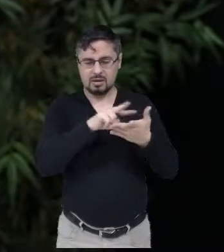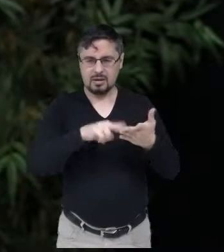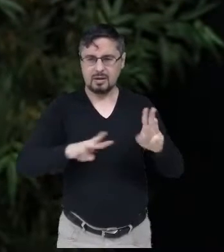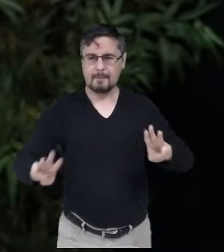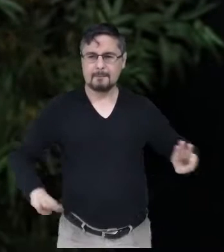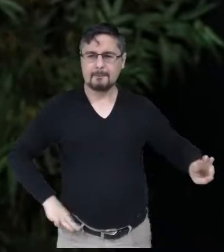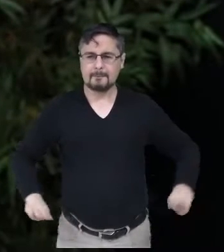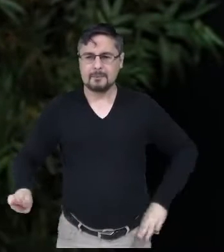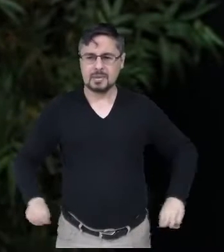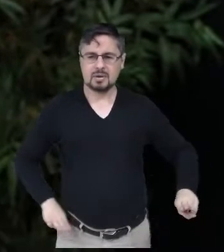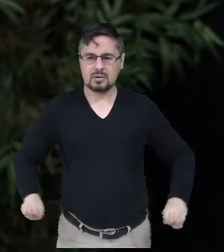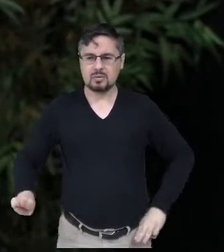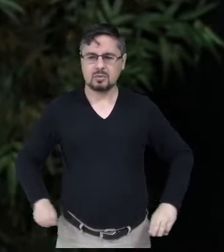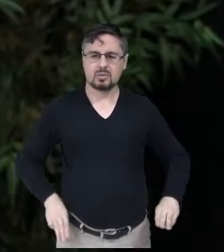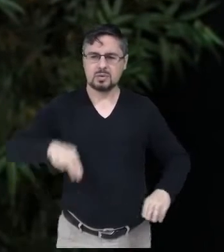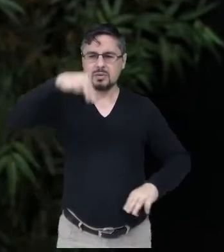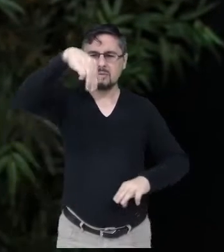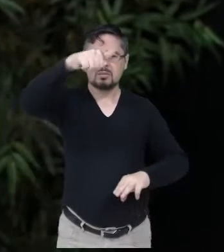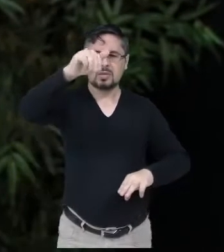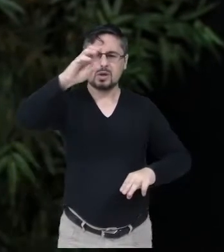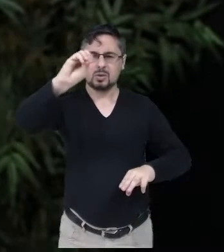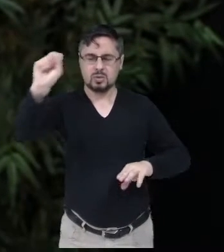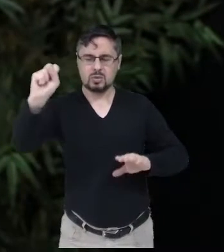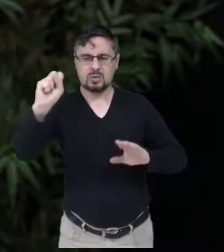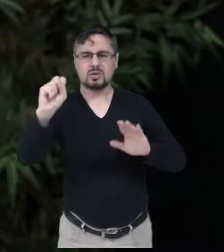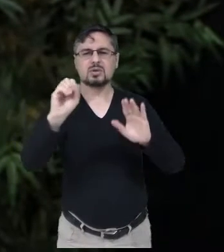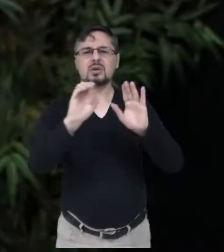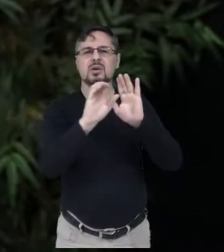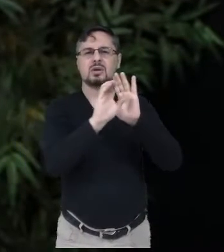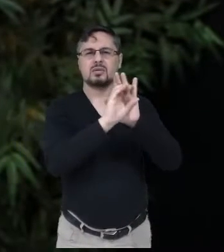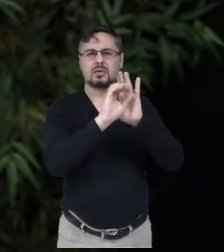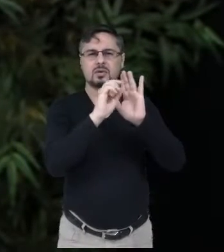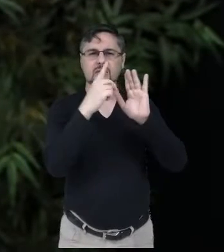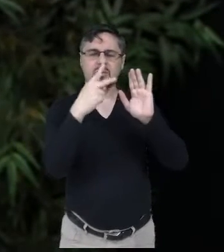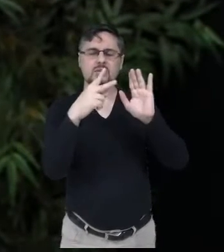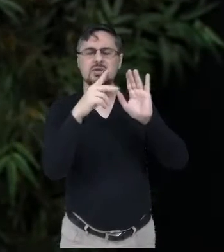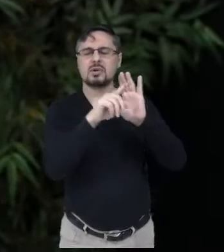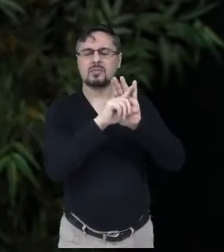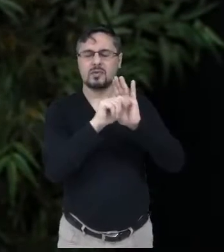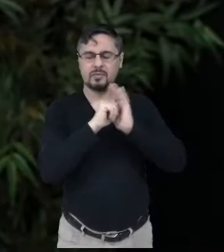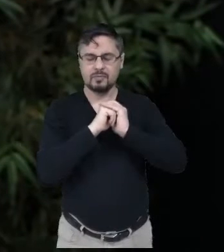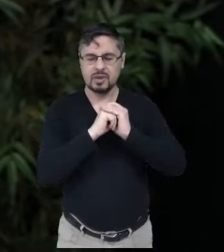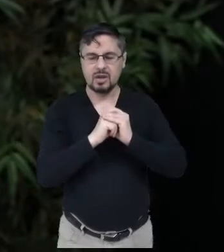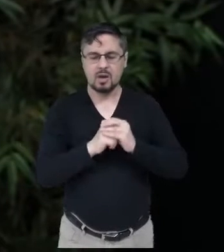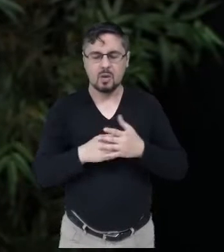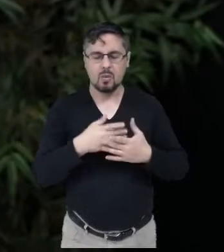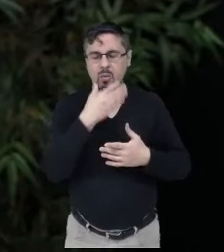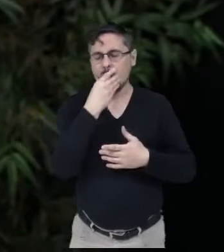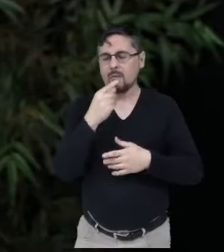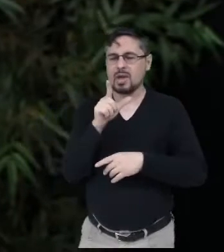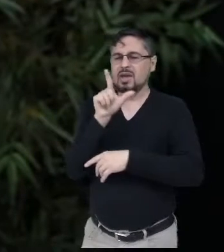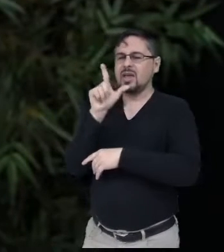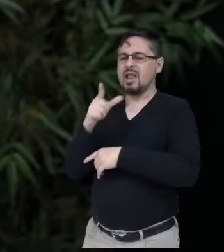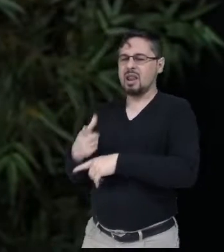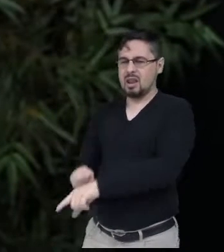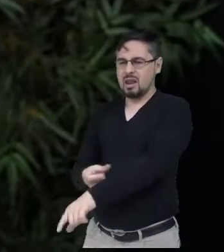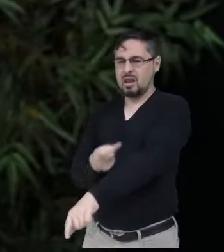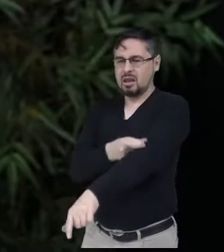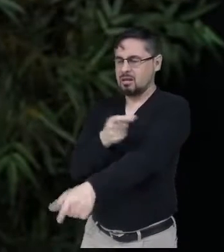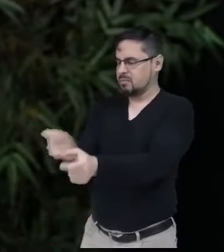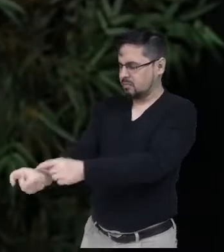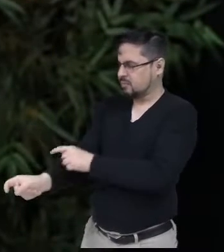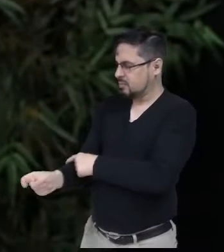versículo 40 ao versículo 45, que diz o seguinte: aproximou-se dele um leproso que suplicou-lhe de joelhos e disse: